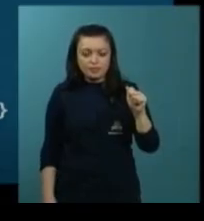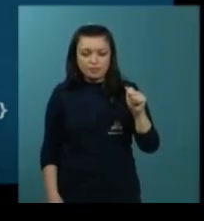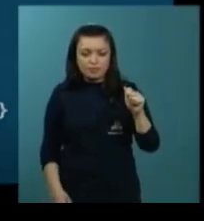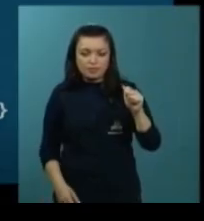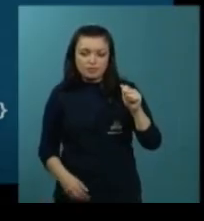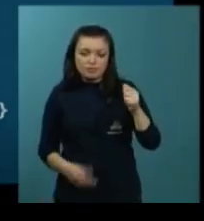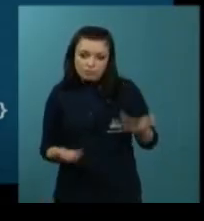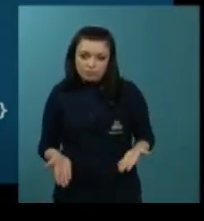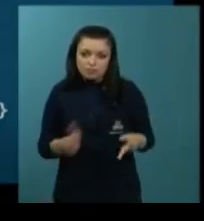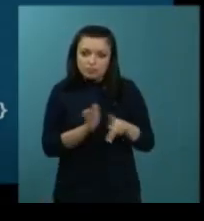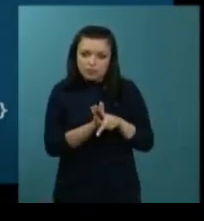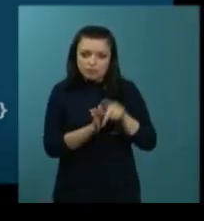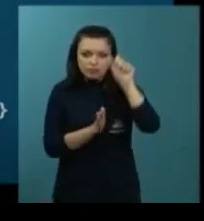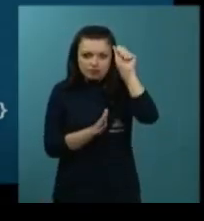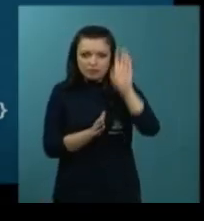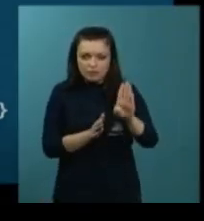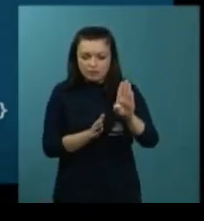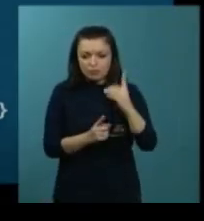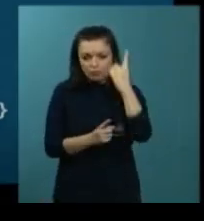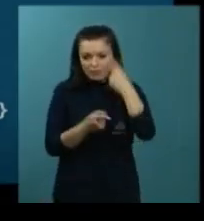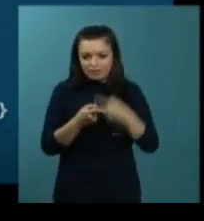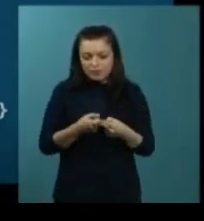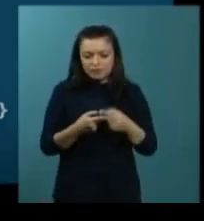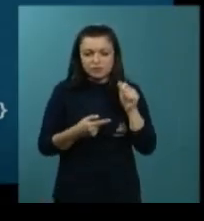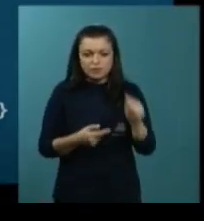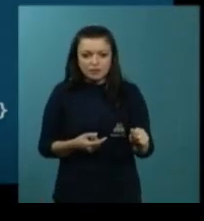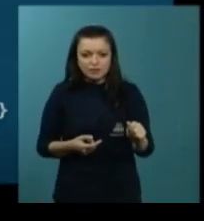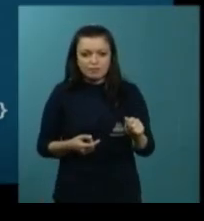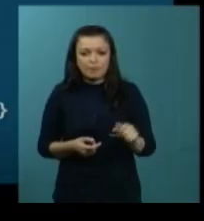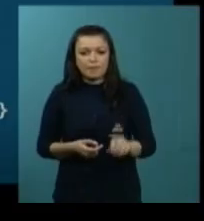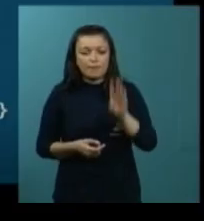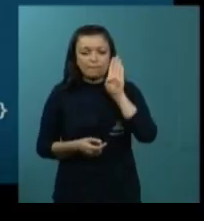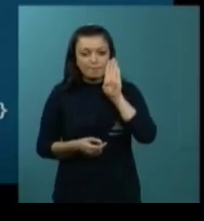que por sinal pertence aos dois, B,